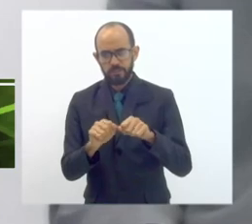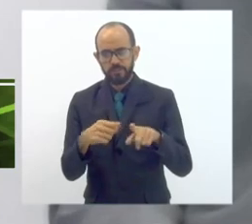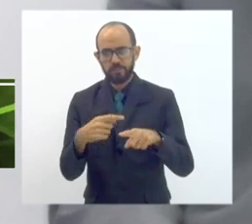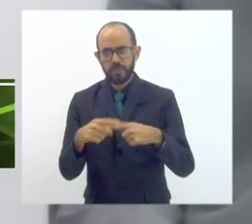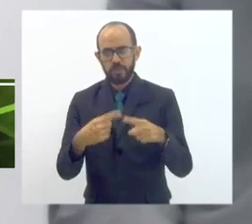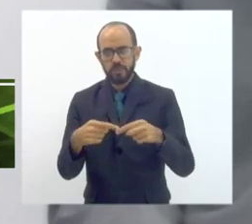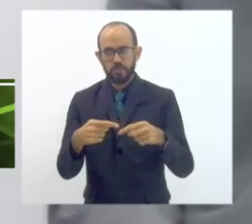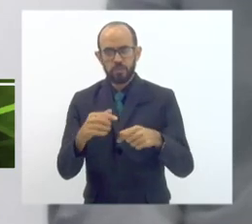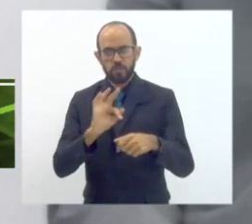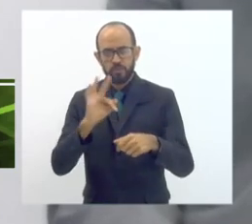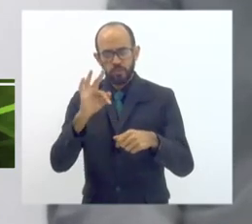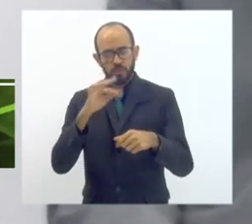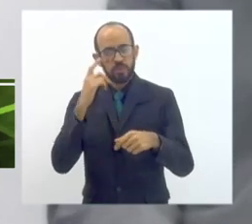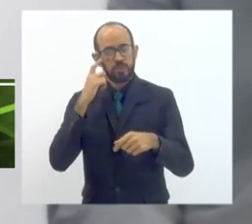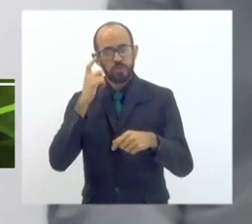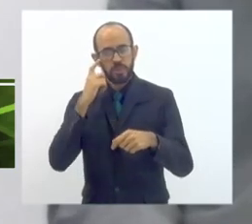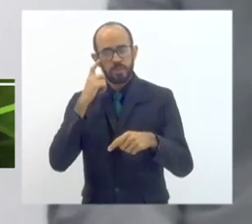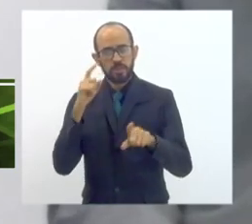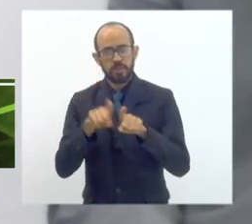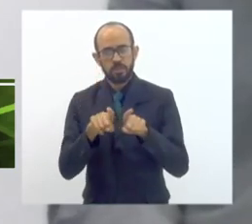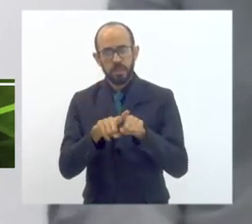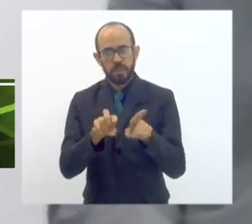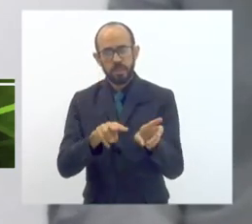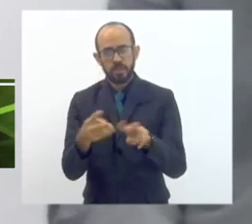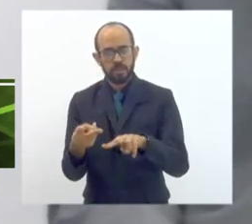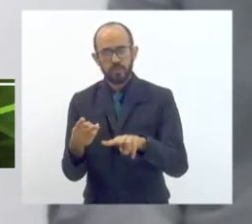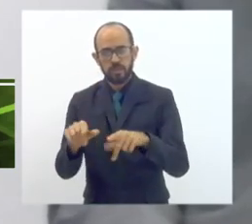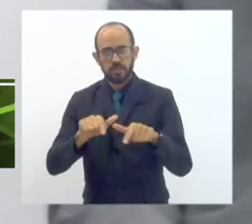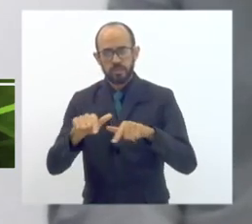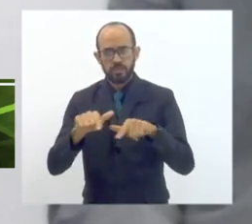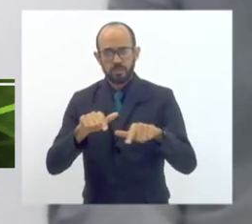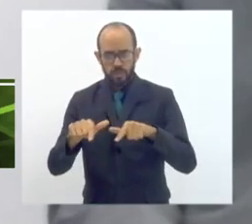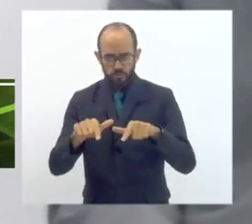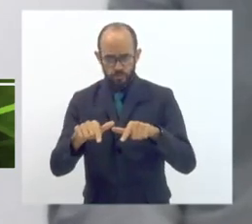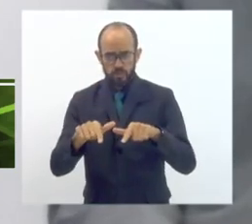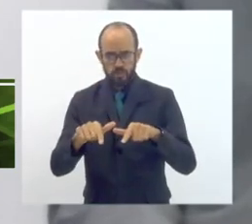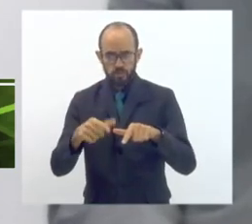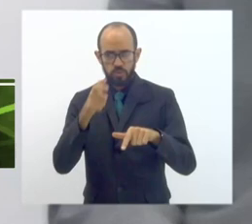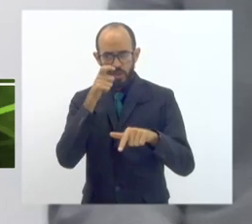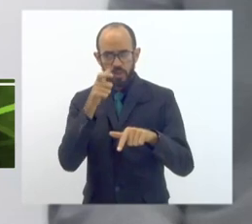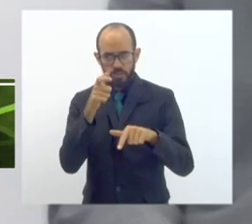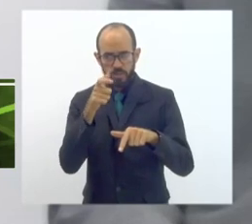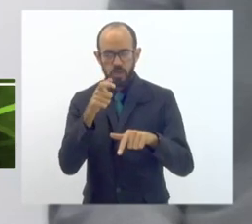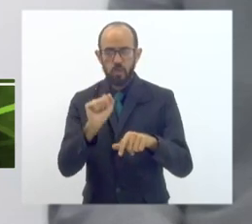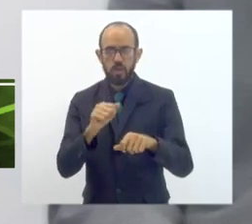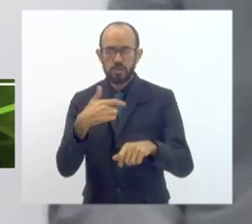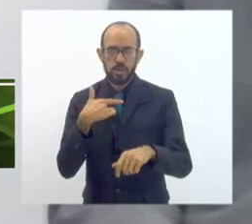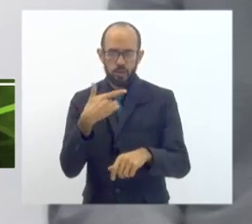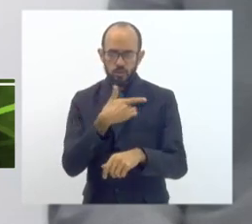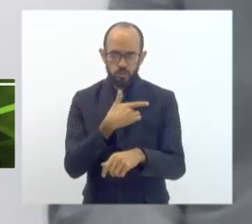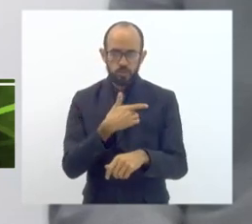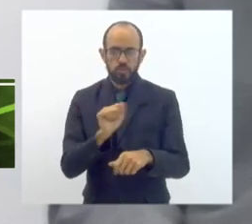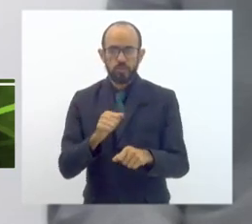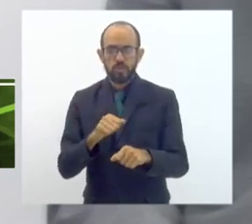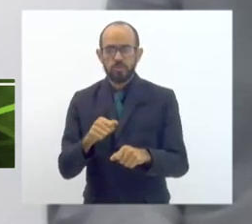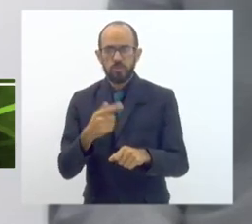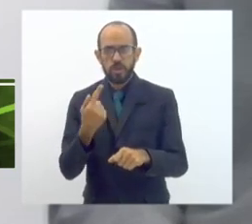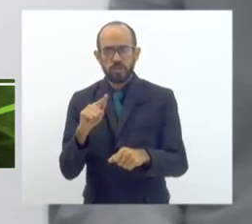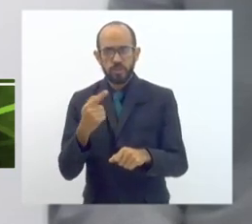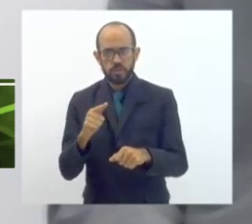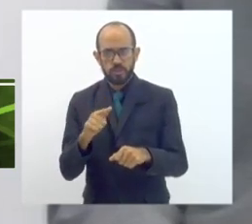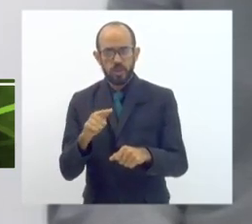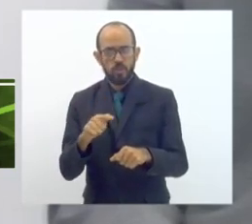gente possa, inclusive, pensar na transferência de serviços de atenção à saúde para a gestão